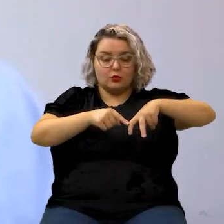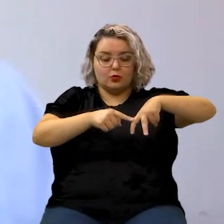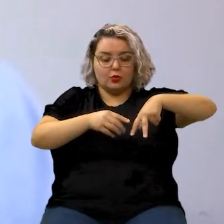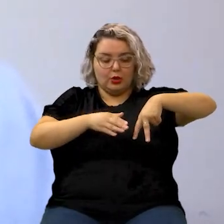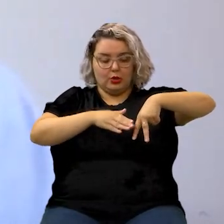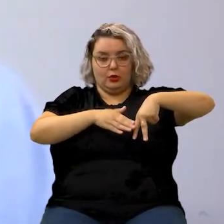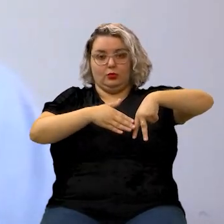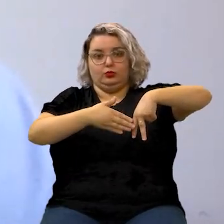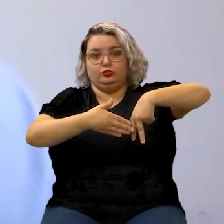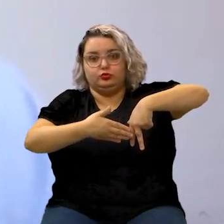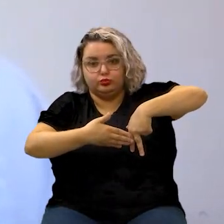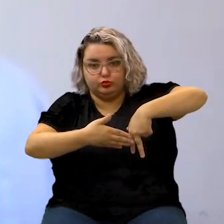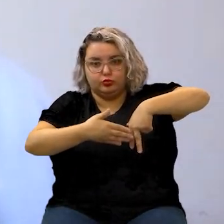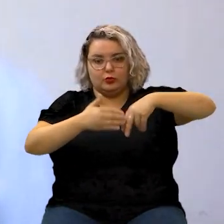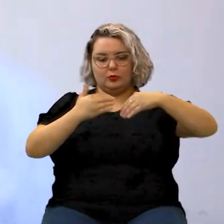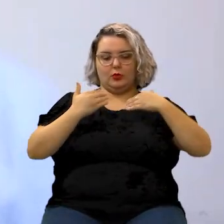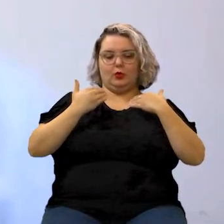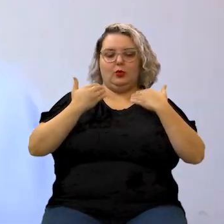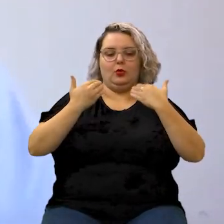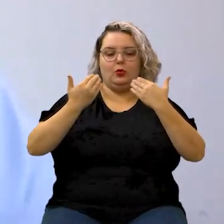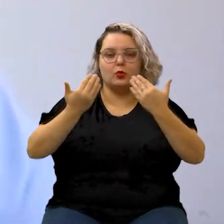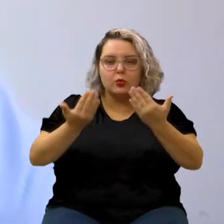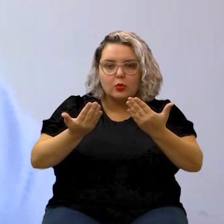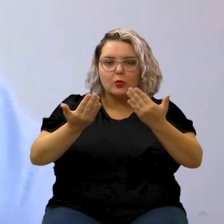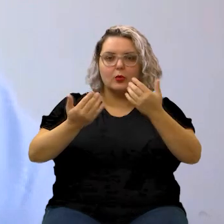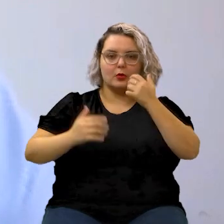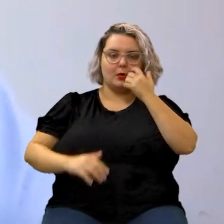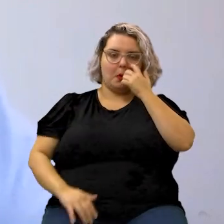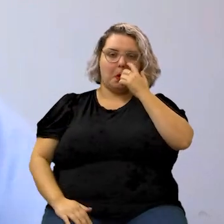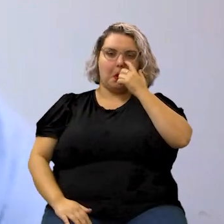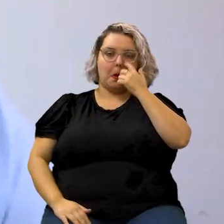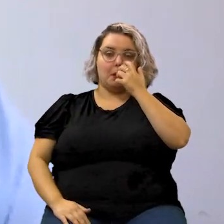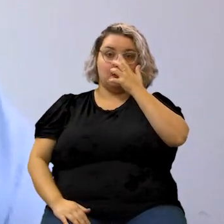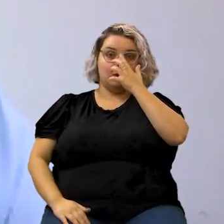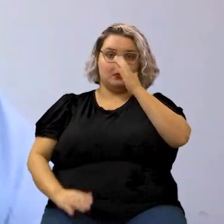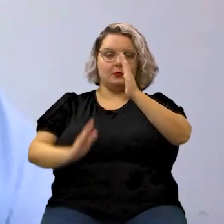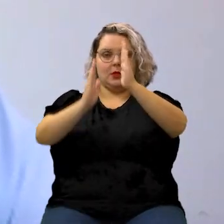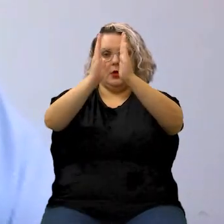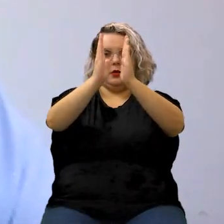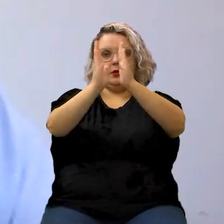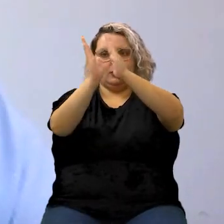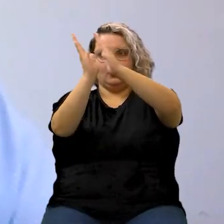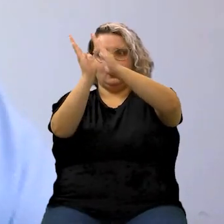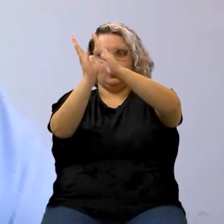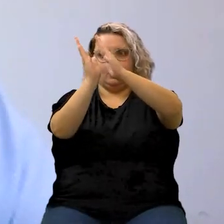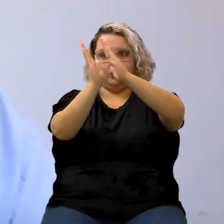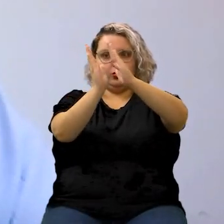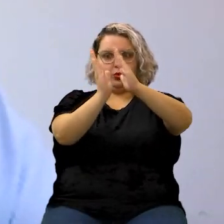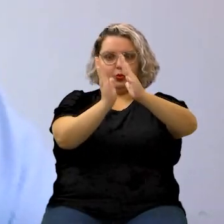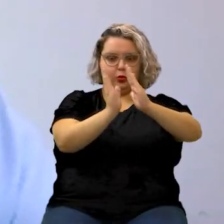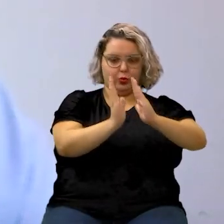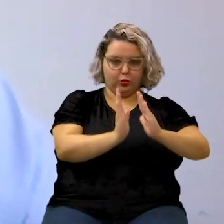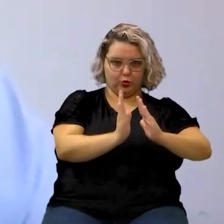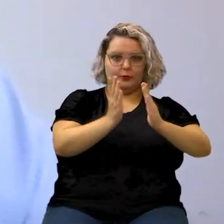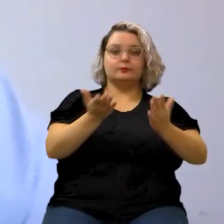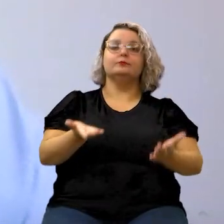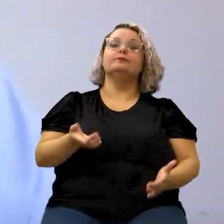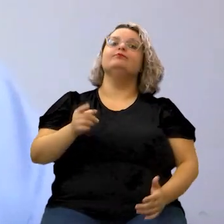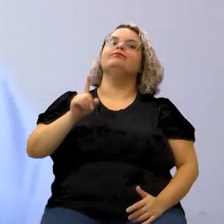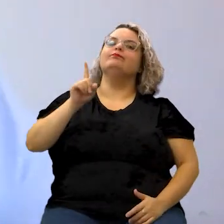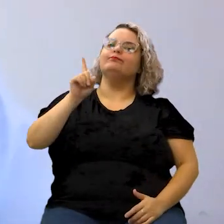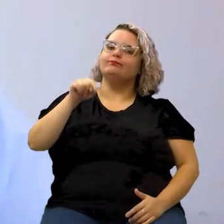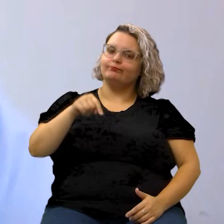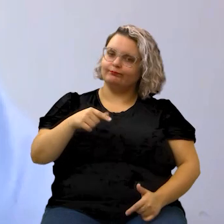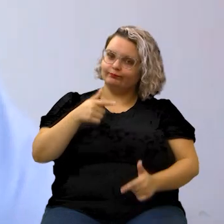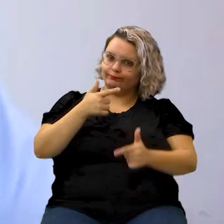joelho, a coxa, vai tudo direcionado para frente. Ou seja, a gente fica um pouquinho inclinado por conta desse salto. E é aí